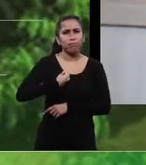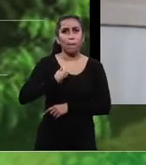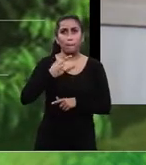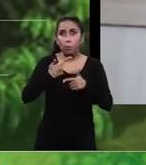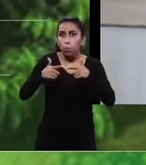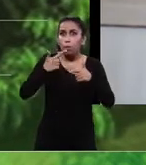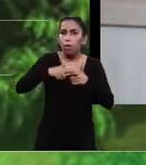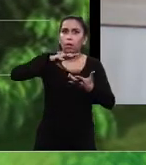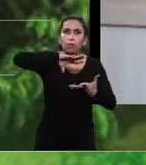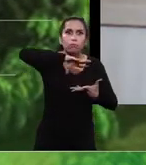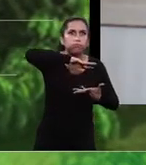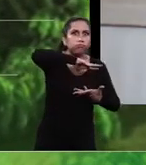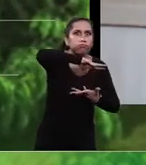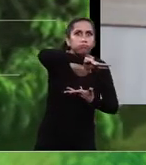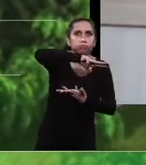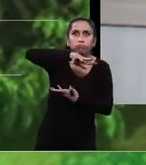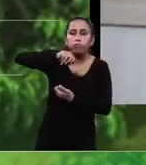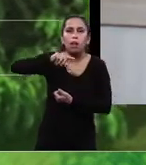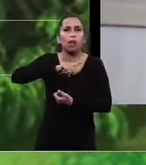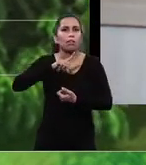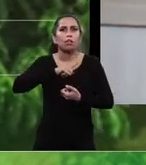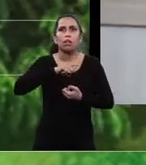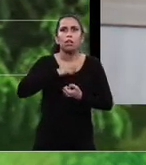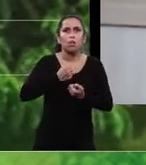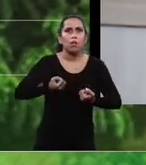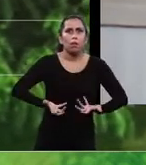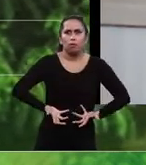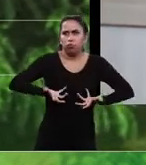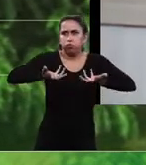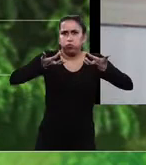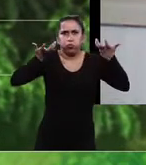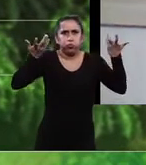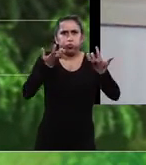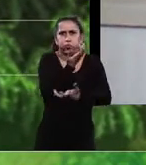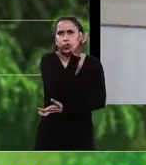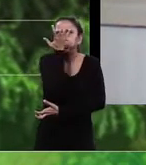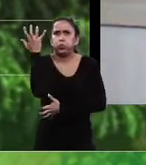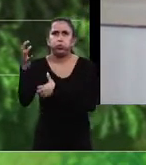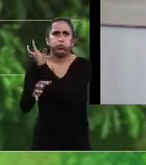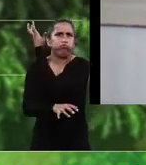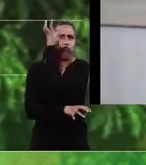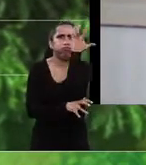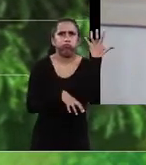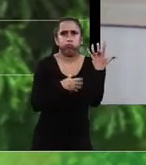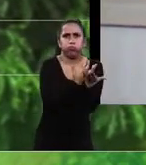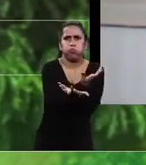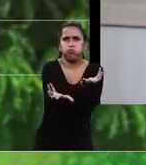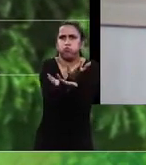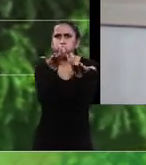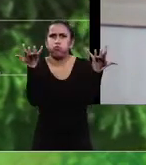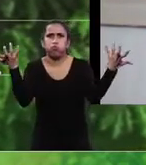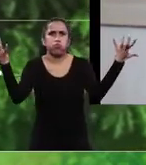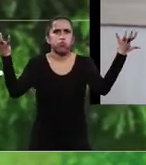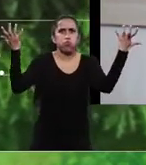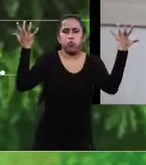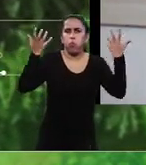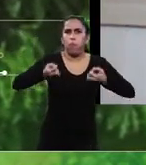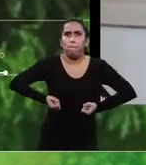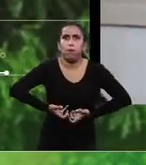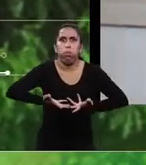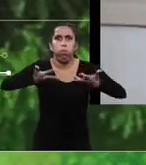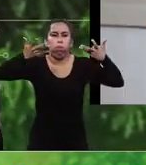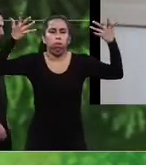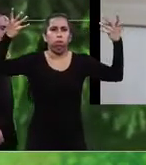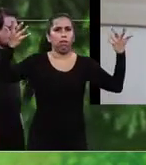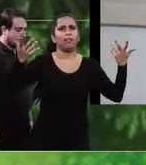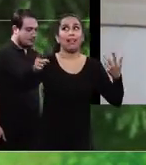mundial, incêndio, né, queimadas, né, no Brasil é incêndio mesmo, e normalmente é criminoso. Lá no